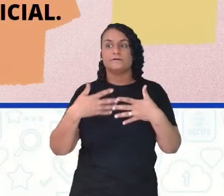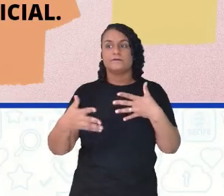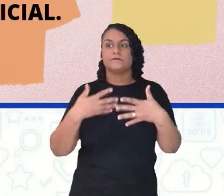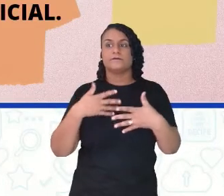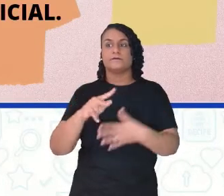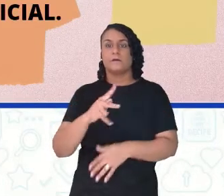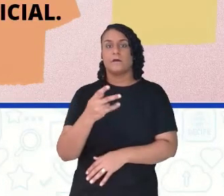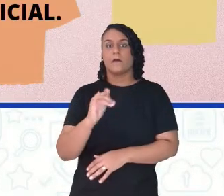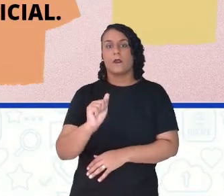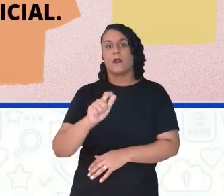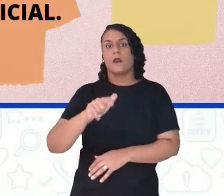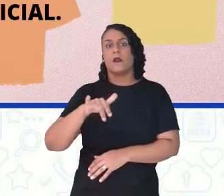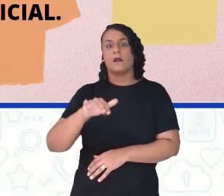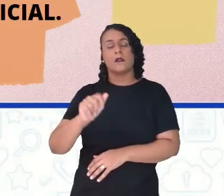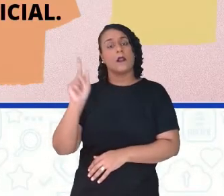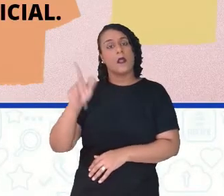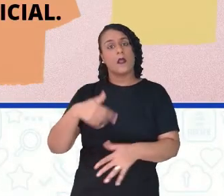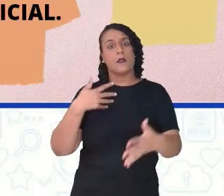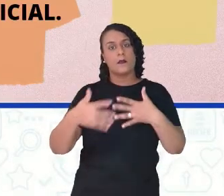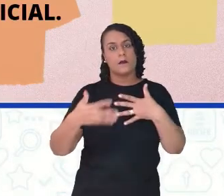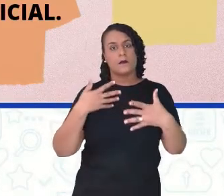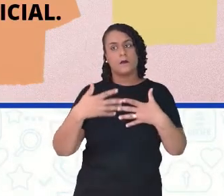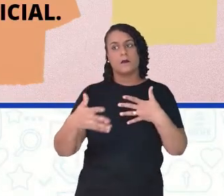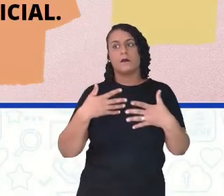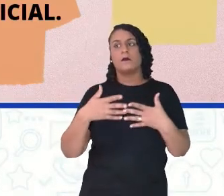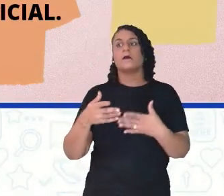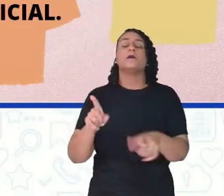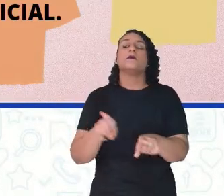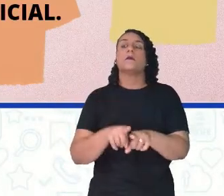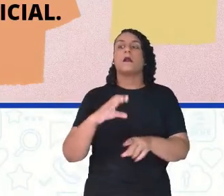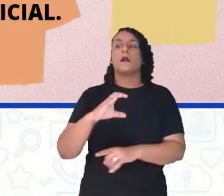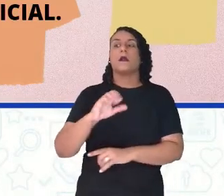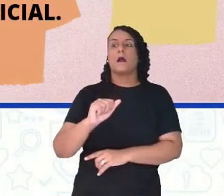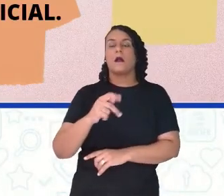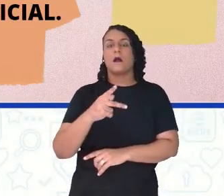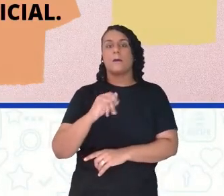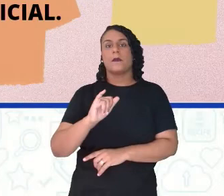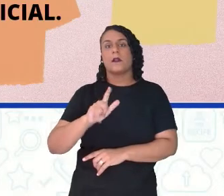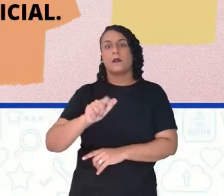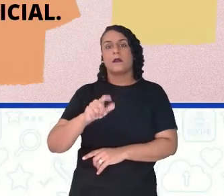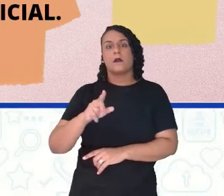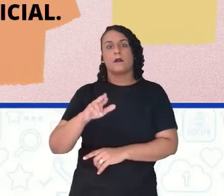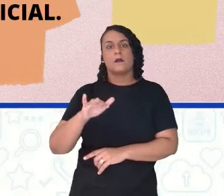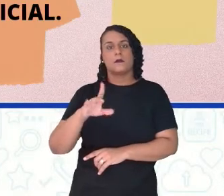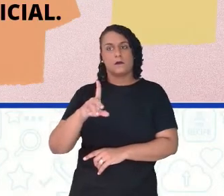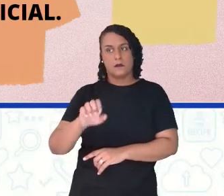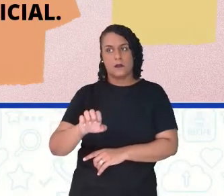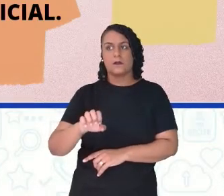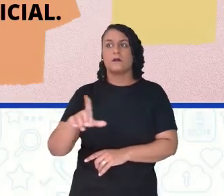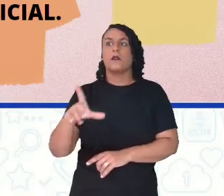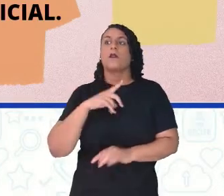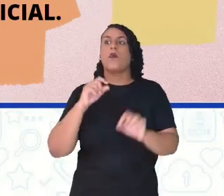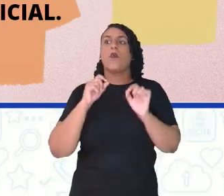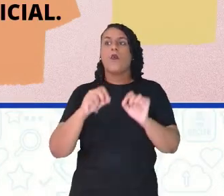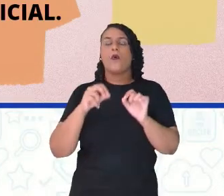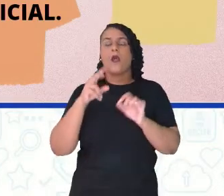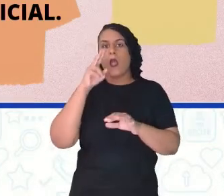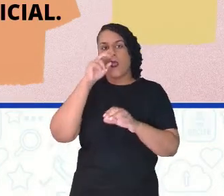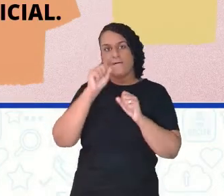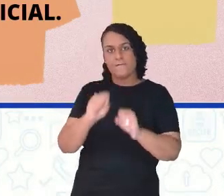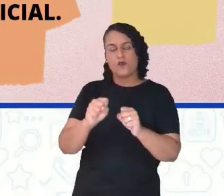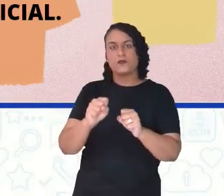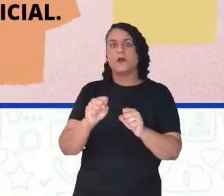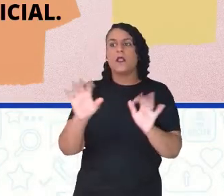transparente. O que é que nós vimos mais? A questão de capilaridade. Que graças à força de adesão e coesão, o que é que vai